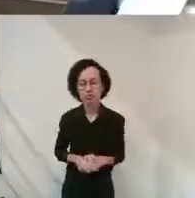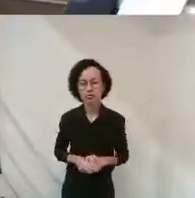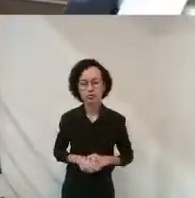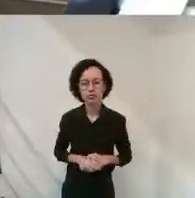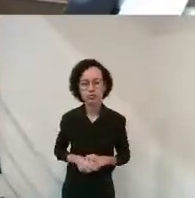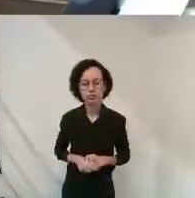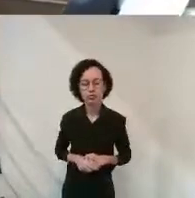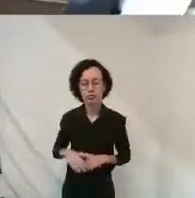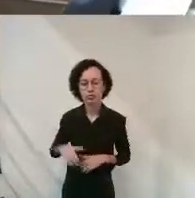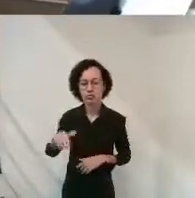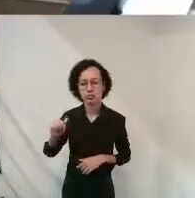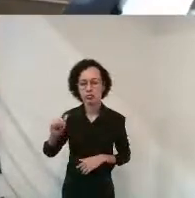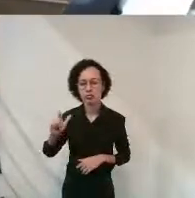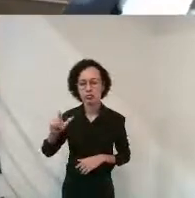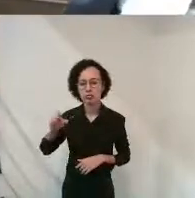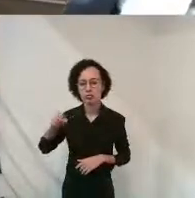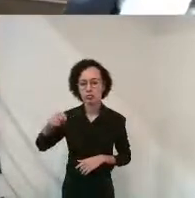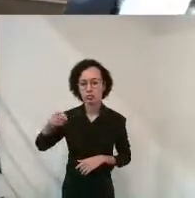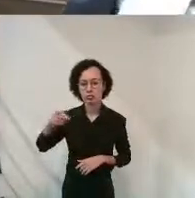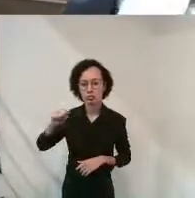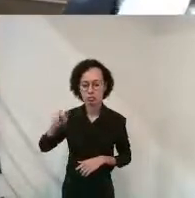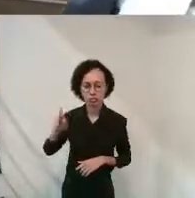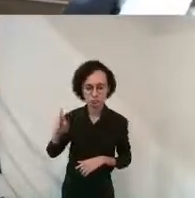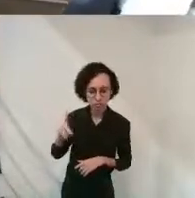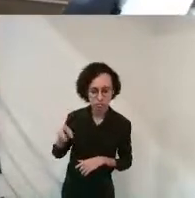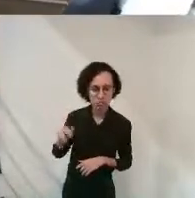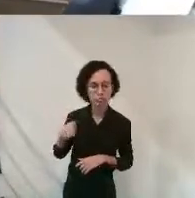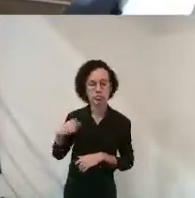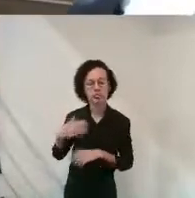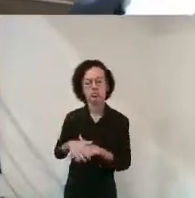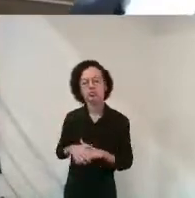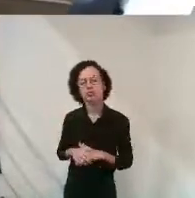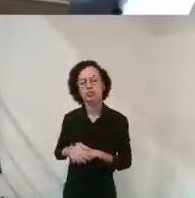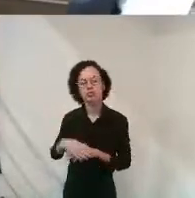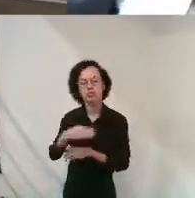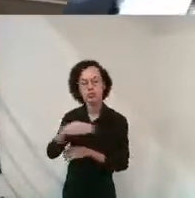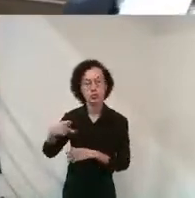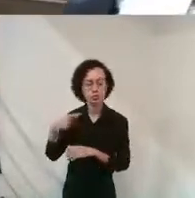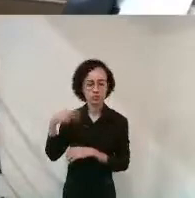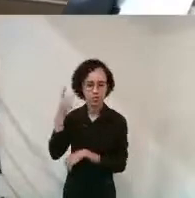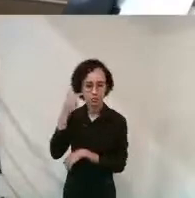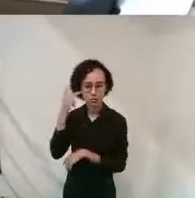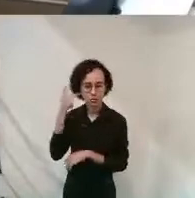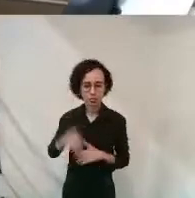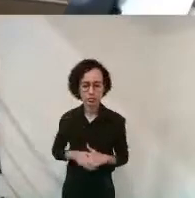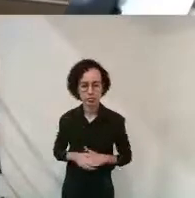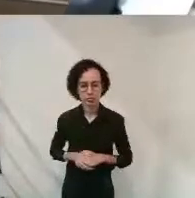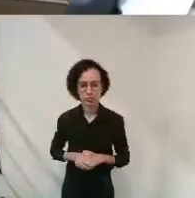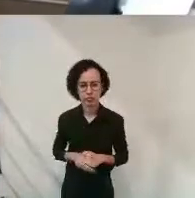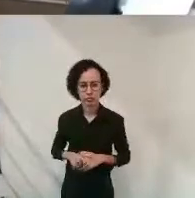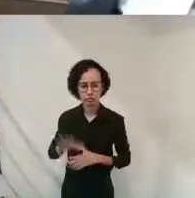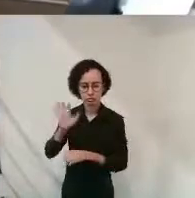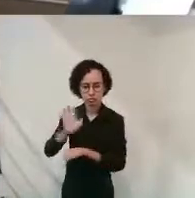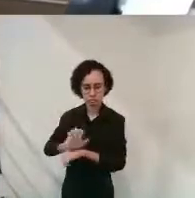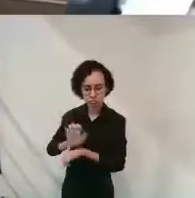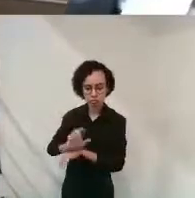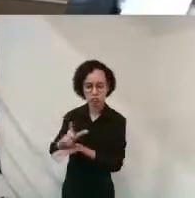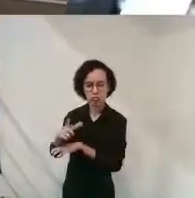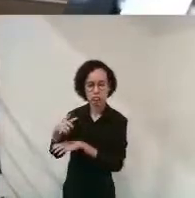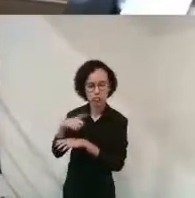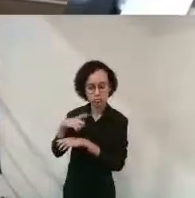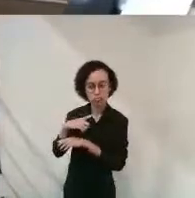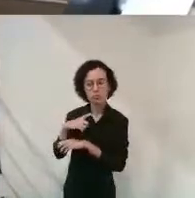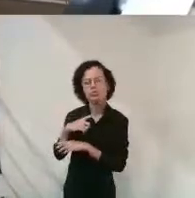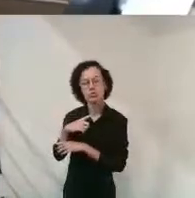a doutora Alexandra Facioli, ela é promotora de justiça do Ministério Público de São Paulo. São Paulo é um estado que tem questões